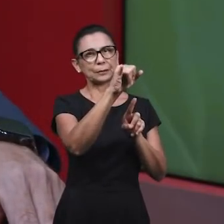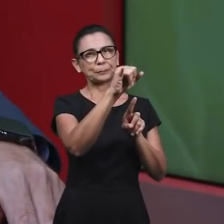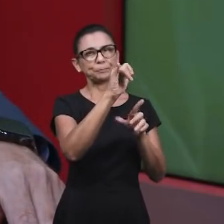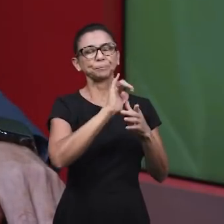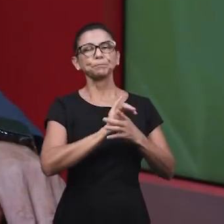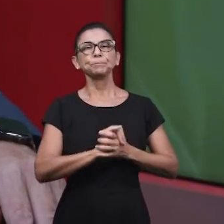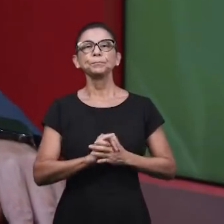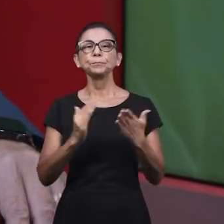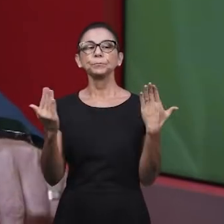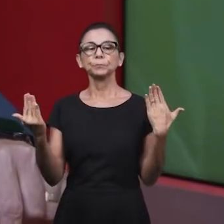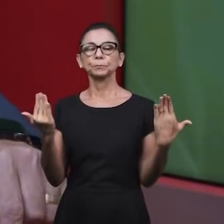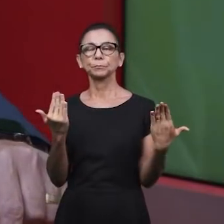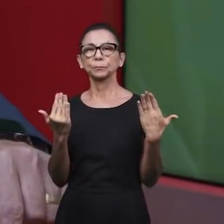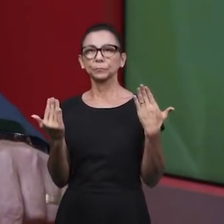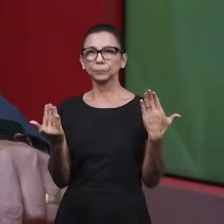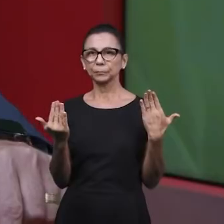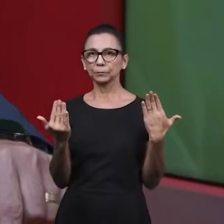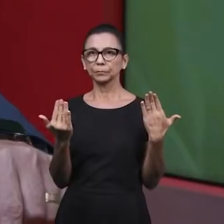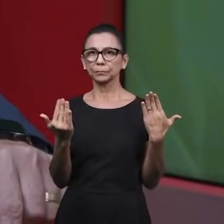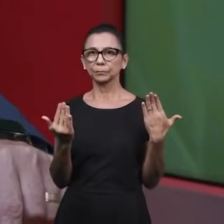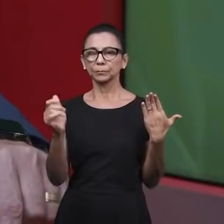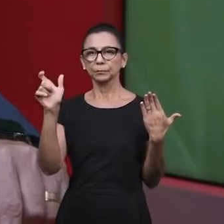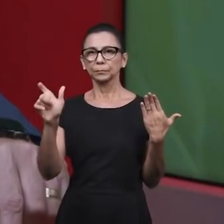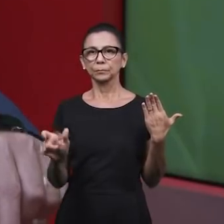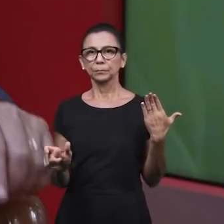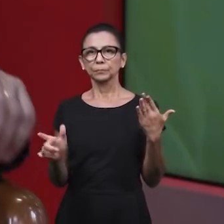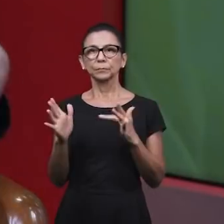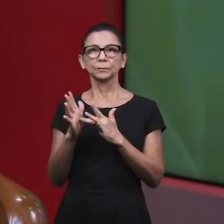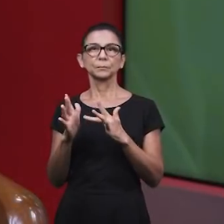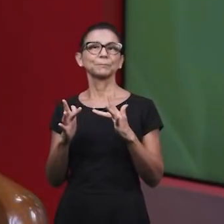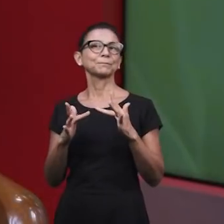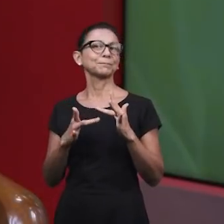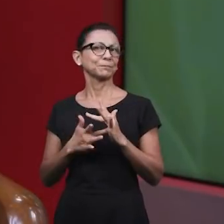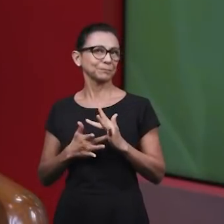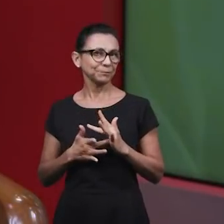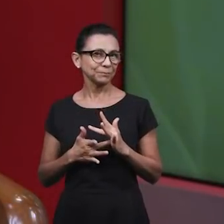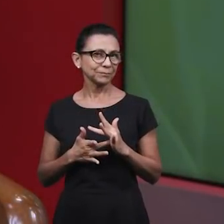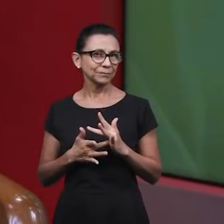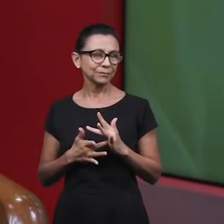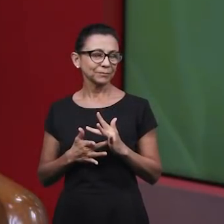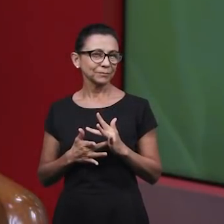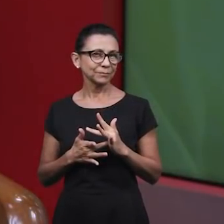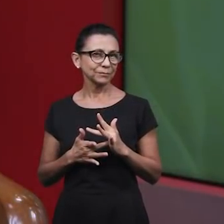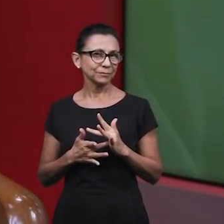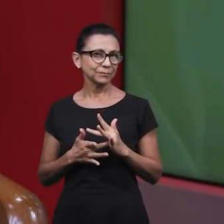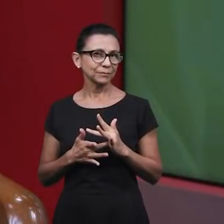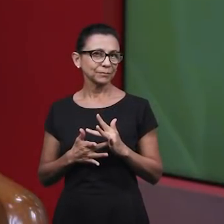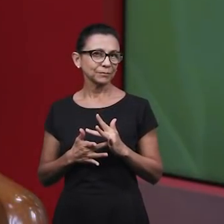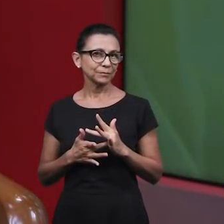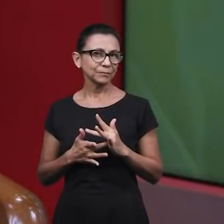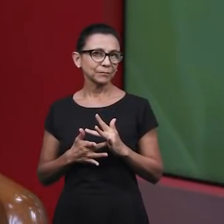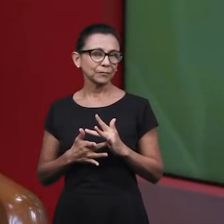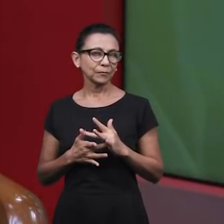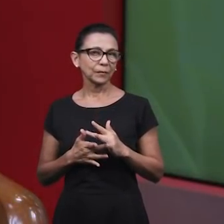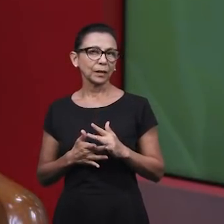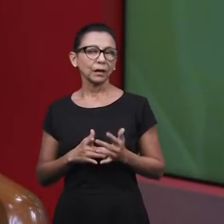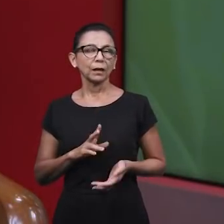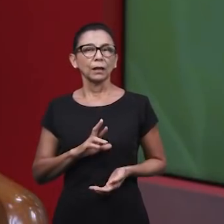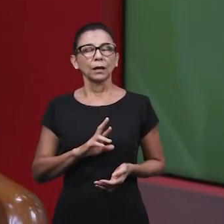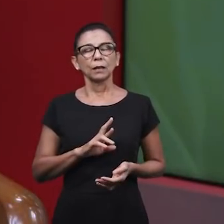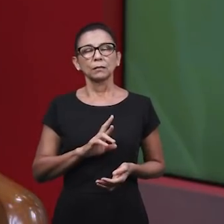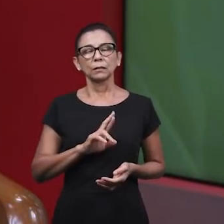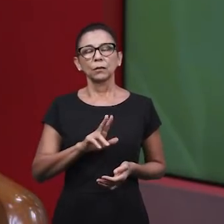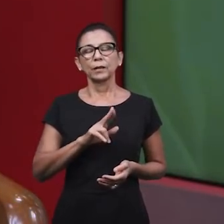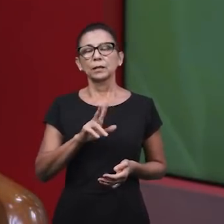Tipificava a respeito do Senhor Jesus. Não somente no